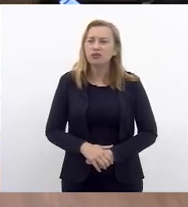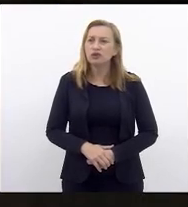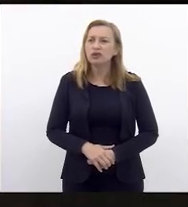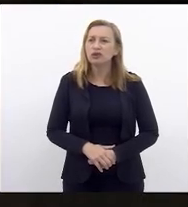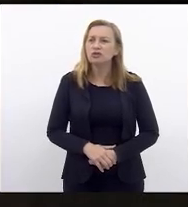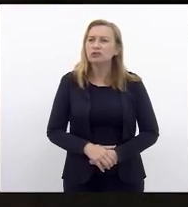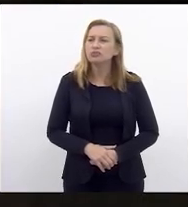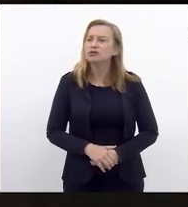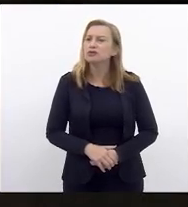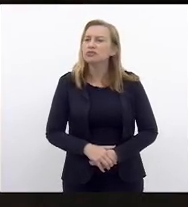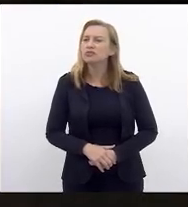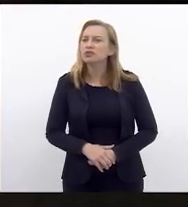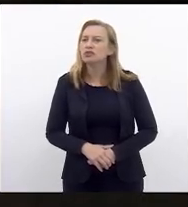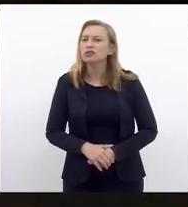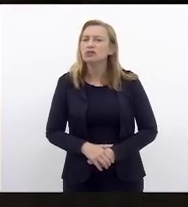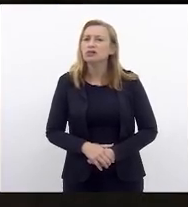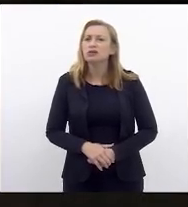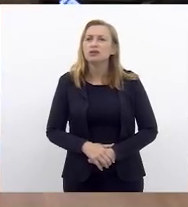Deputado Coronel Jairo.